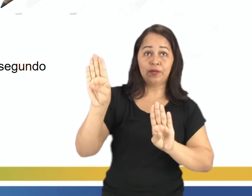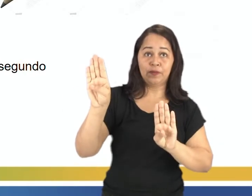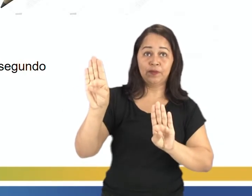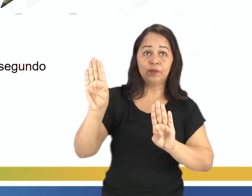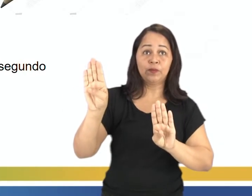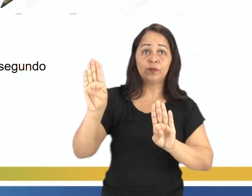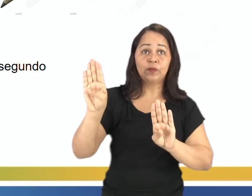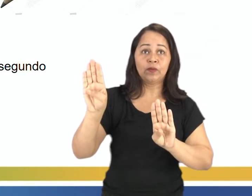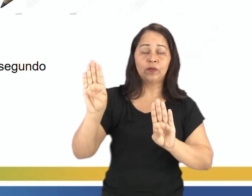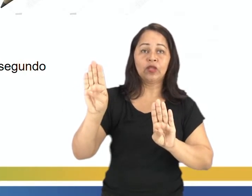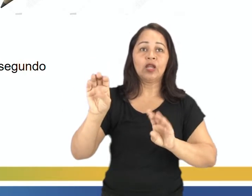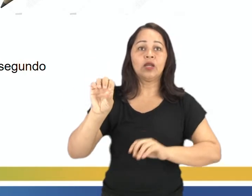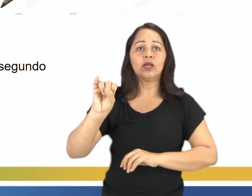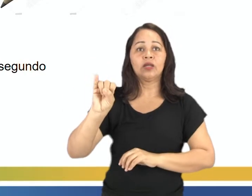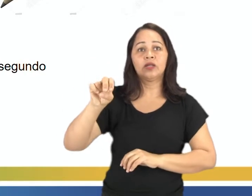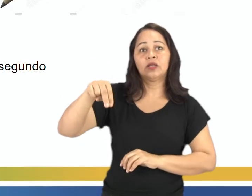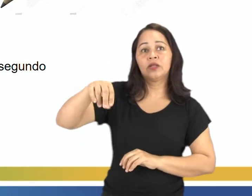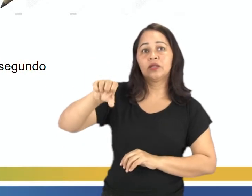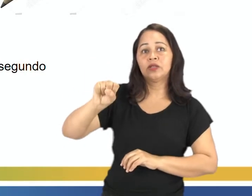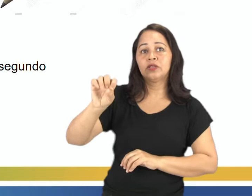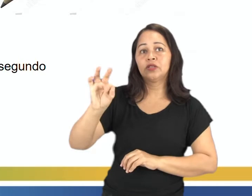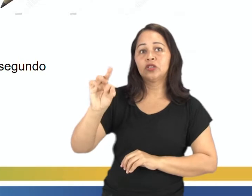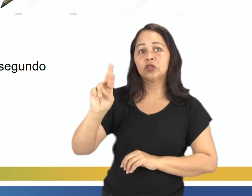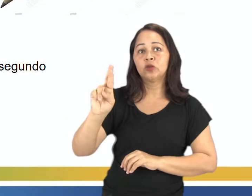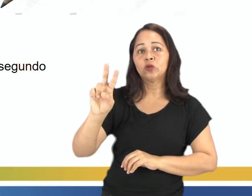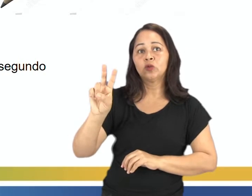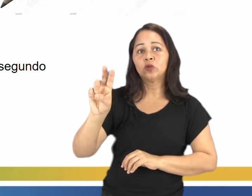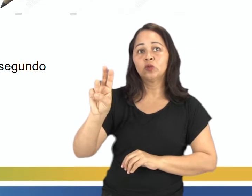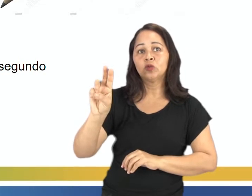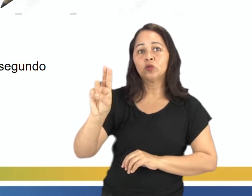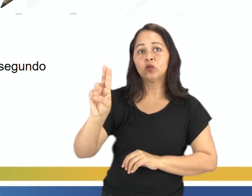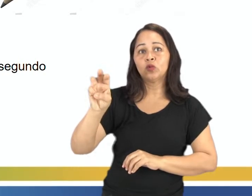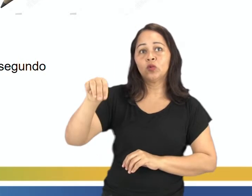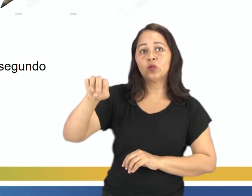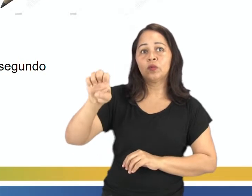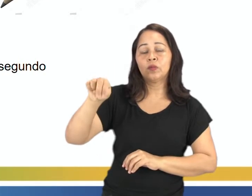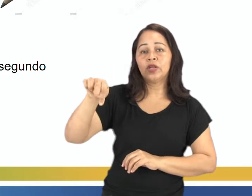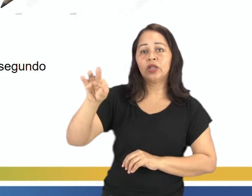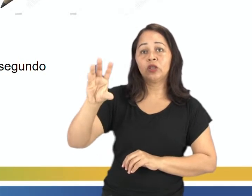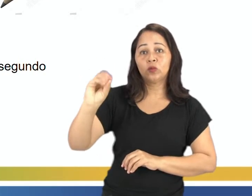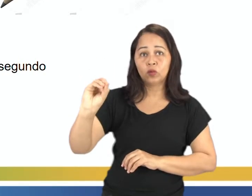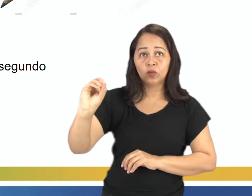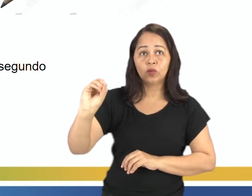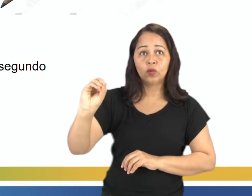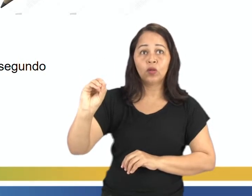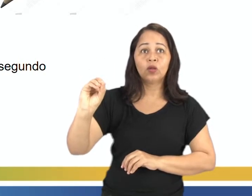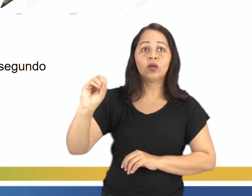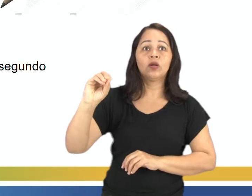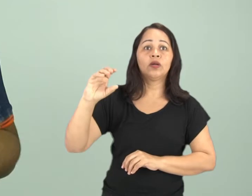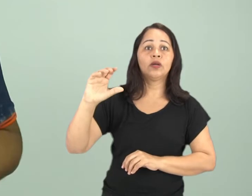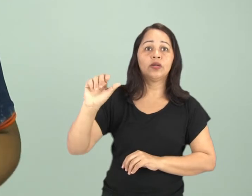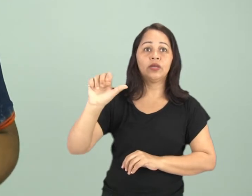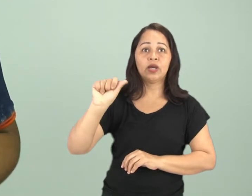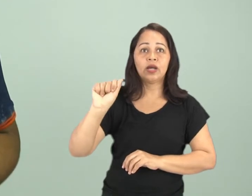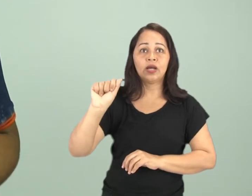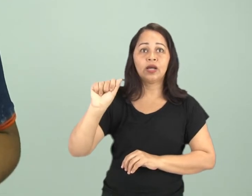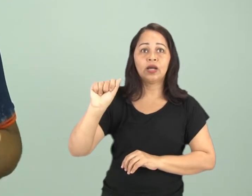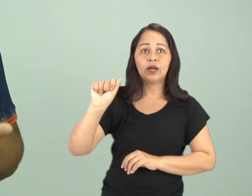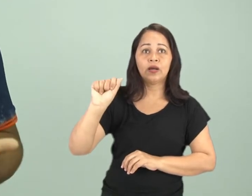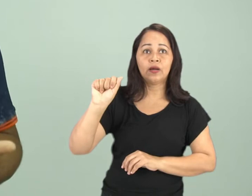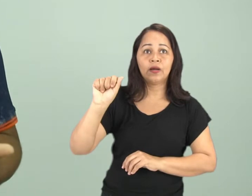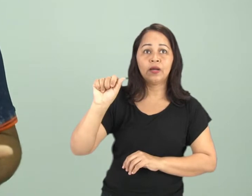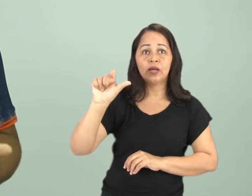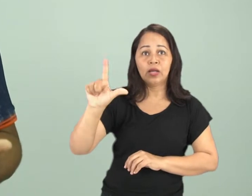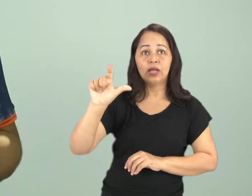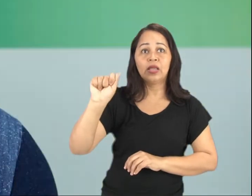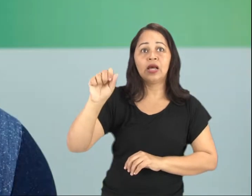compaixão dos animados. Então, cuidados no primeiro verso vai rimar com animados lá no quarto verso, letra A com letra A.